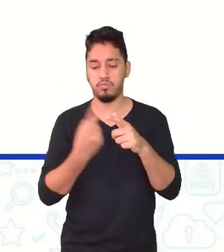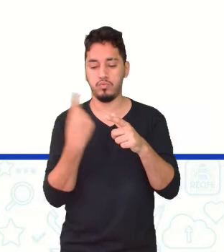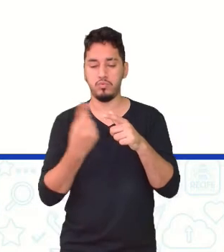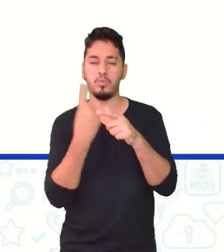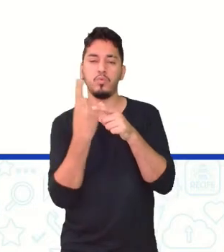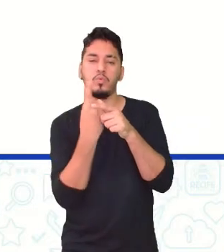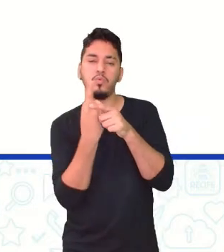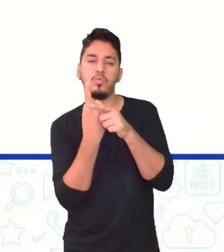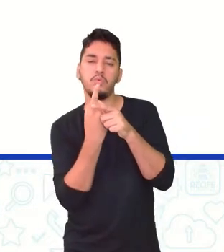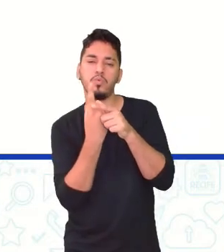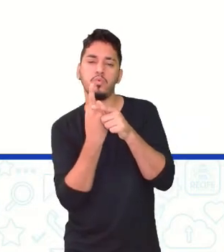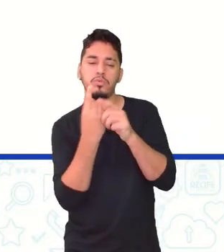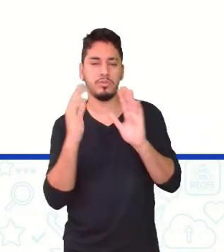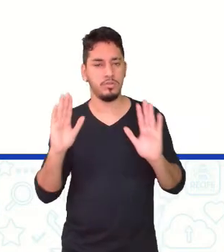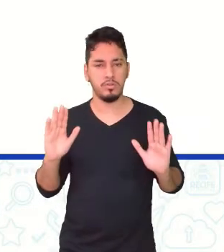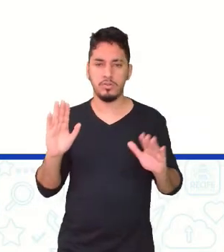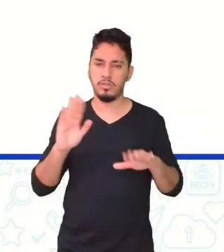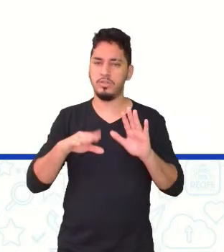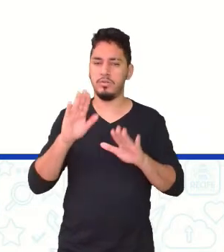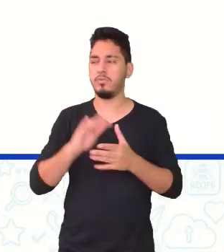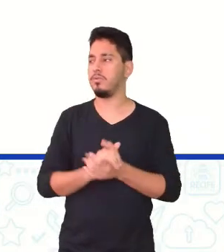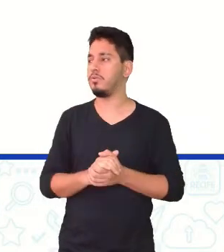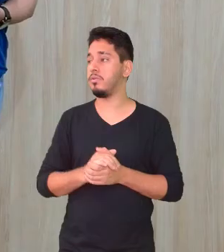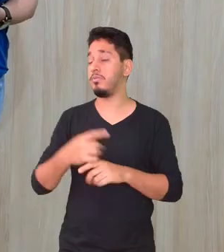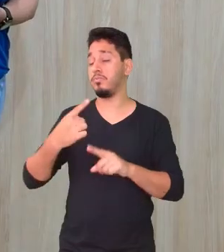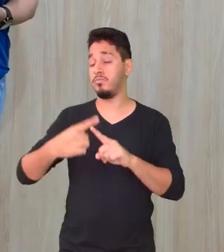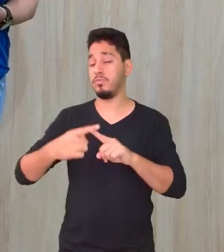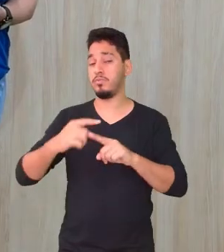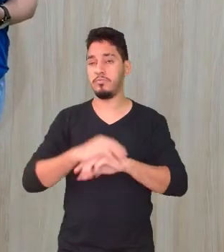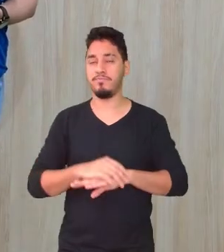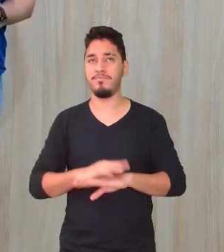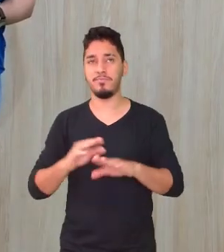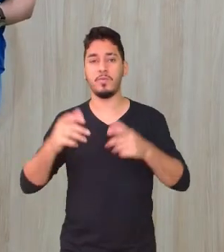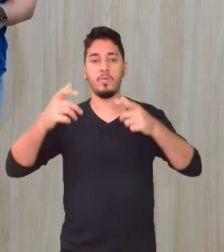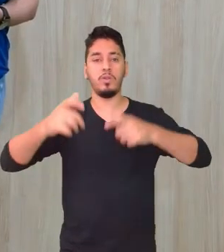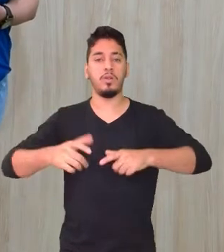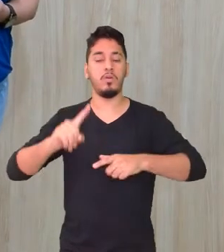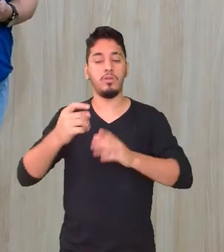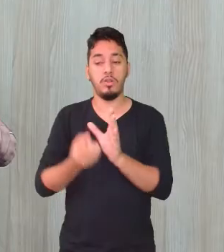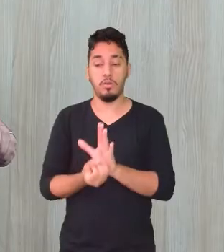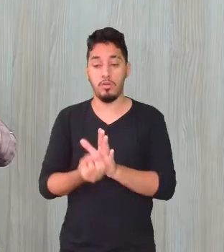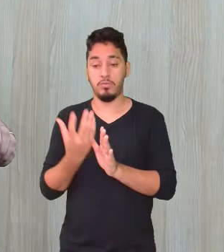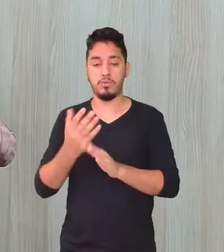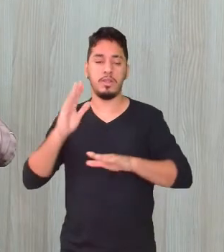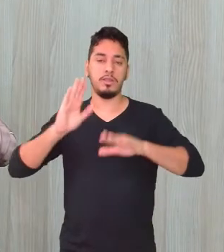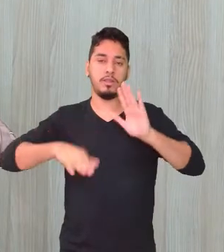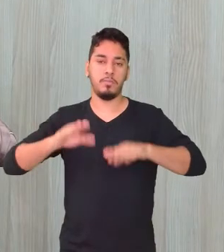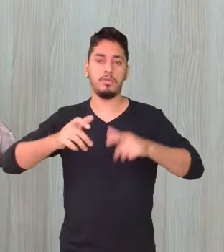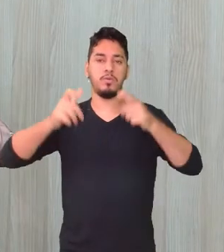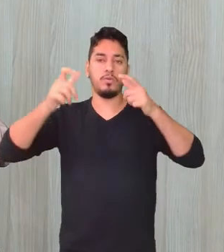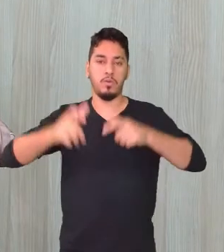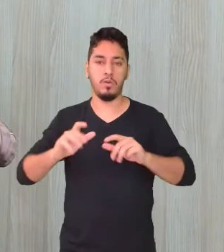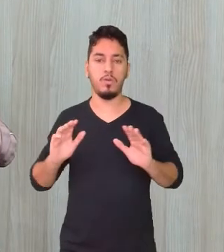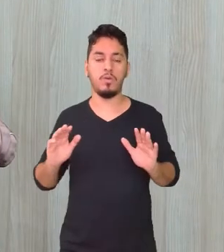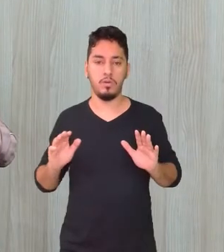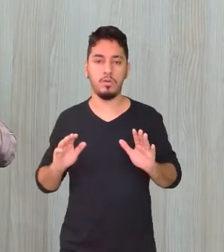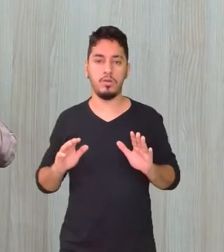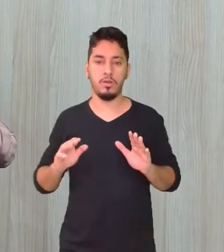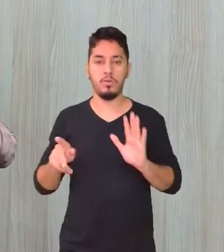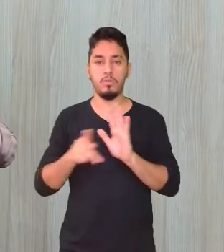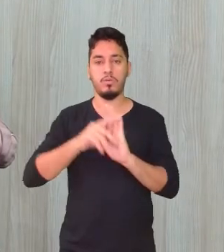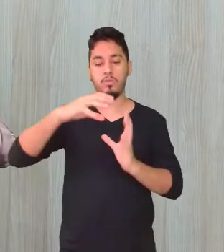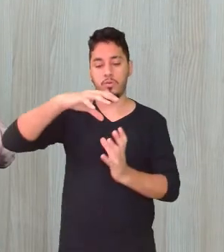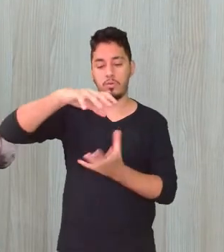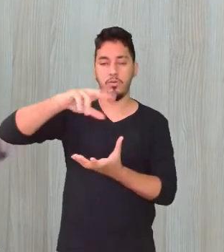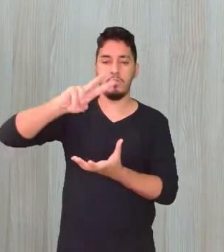aquela ventania, toda aquela coisa louca. Exatamente, porque além do local onde ele surge, né? Depender do canto que ele surge no globo, vai